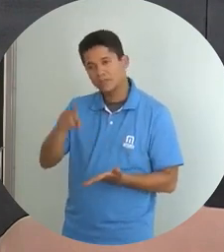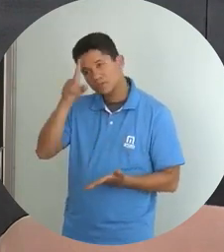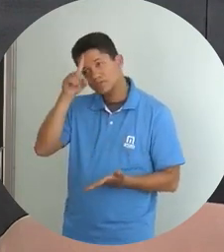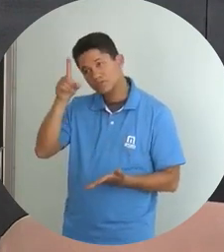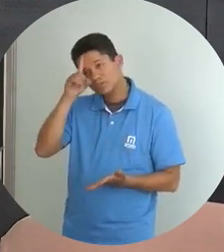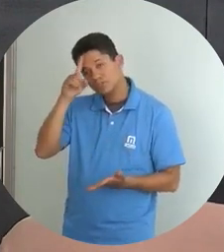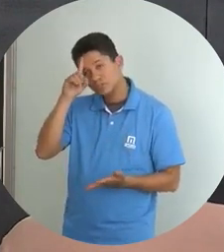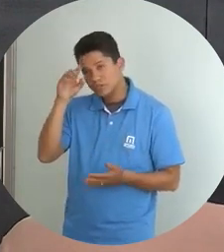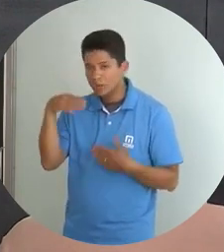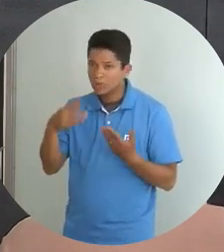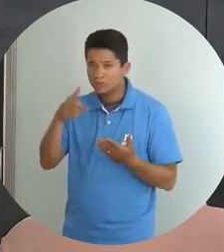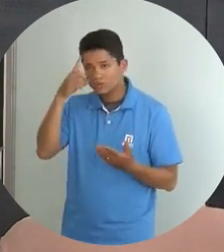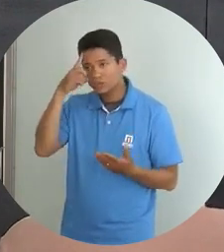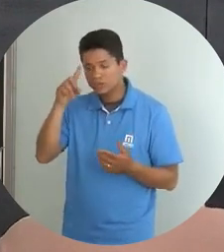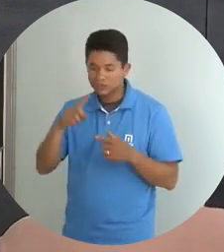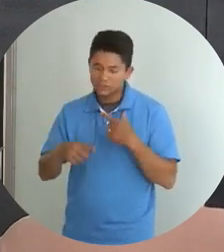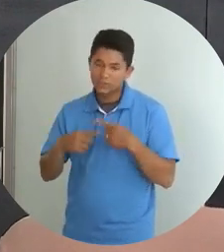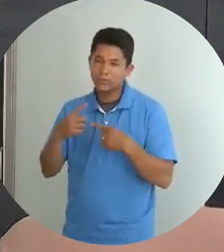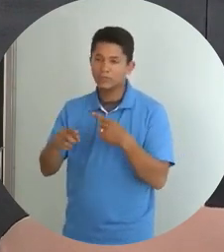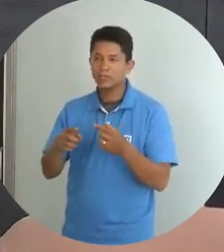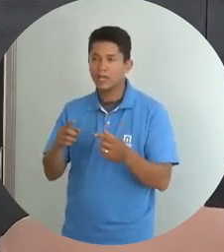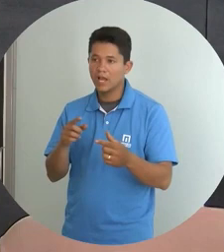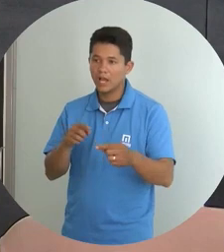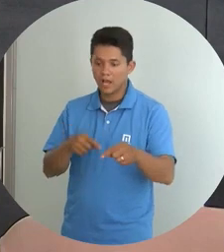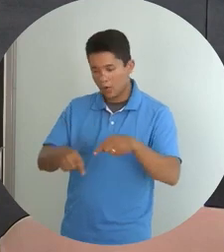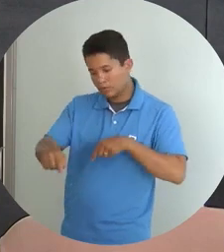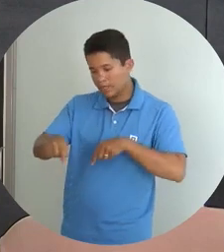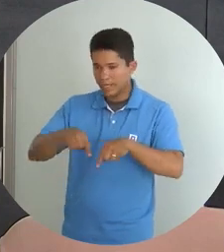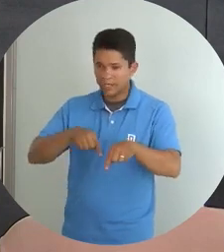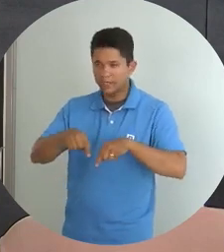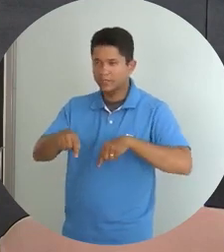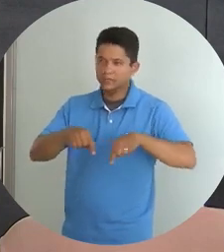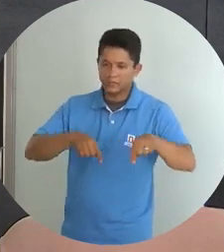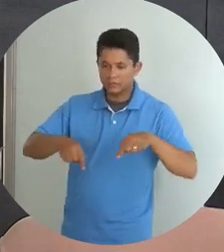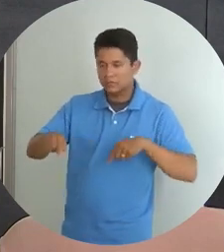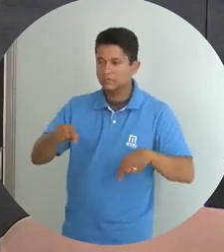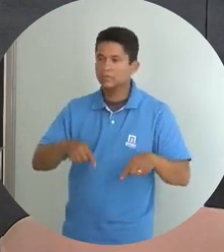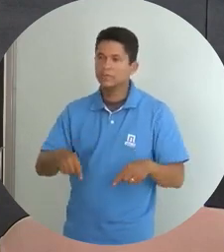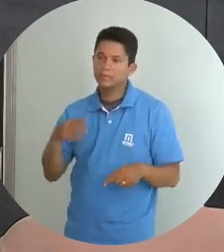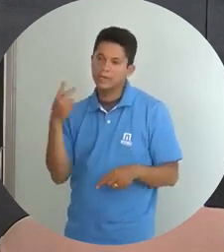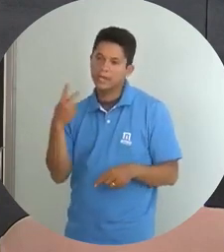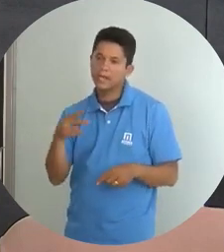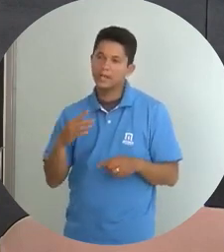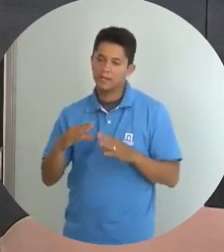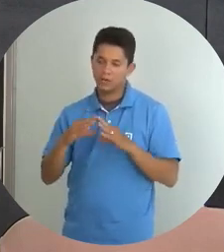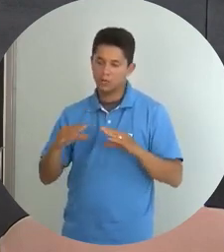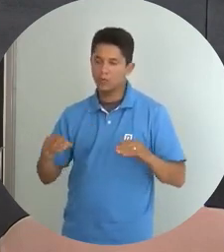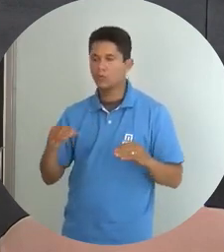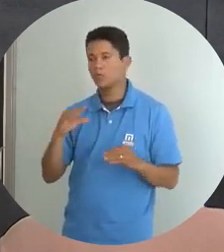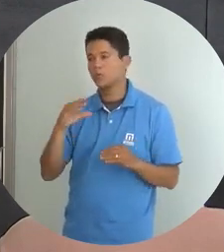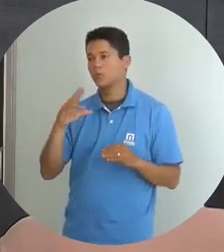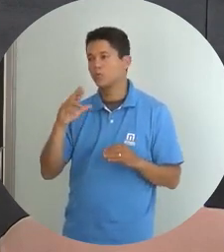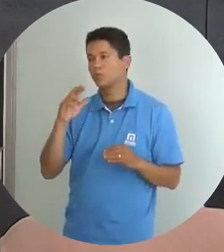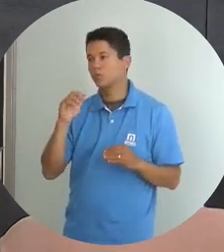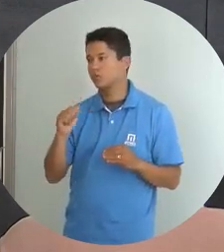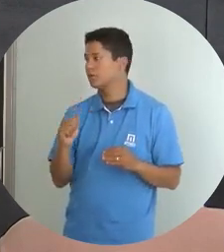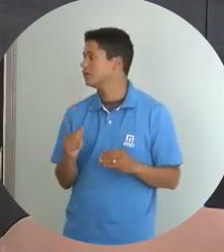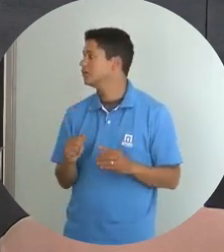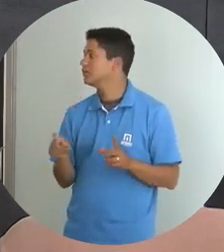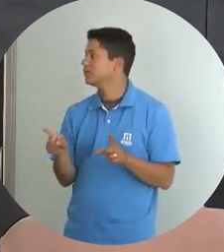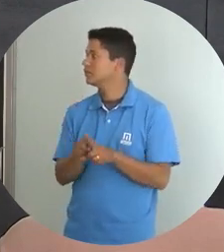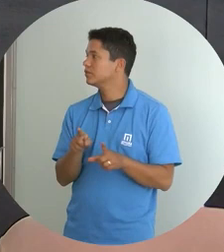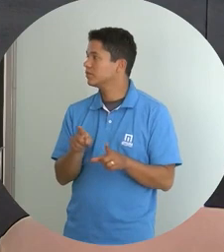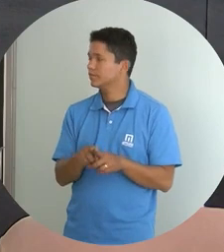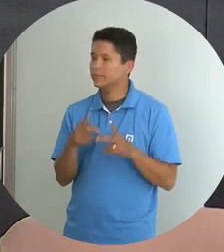alguns dias depois, a gente alterna para a questão da cura mesmo, da nata e do poder o solo